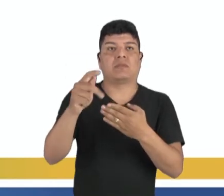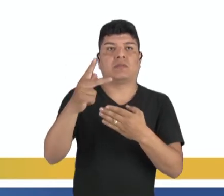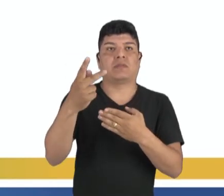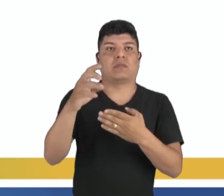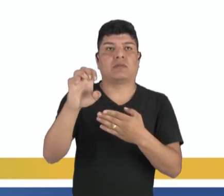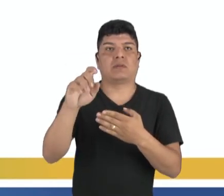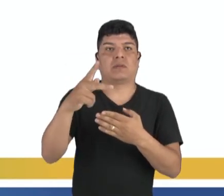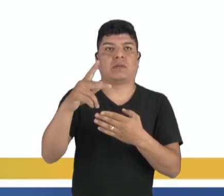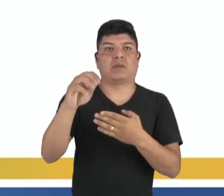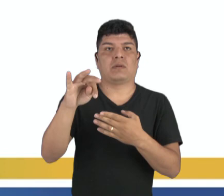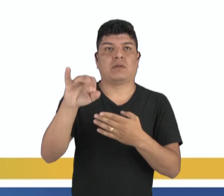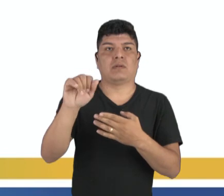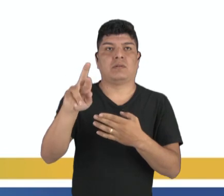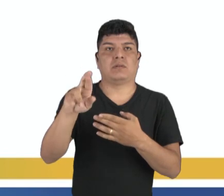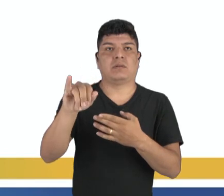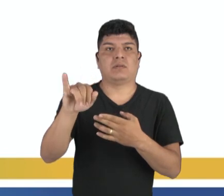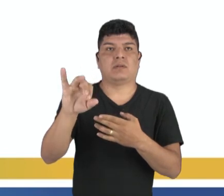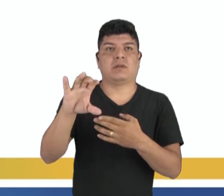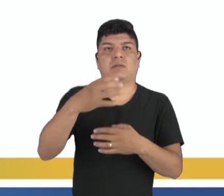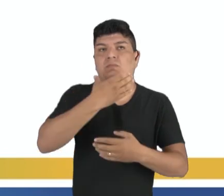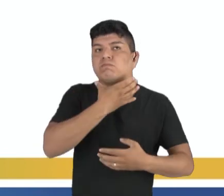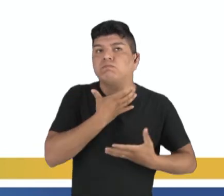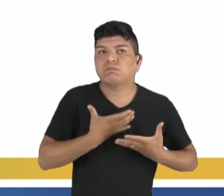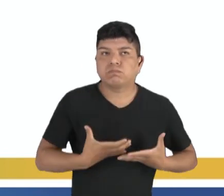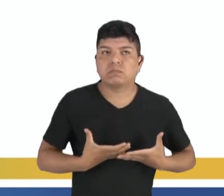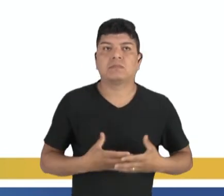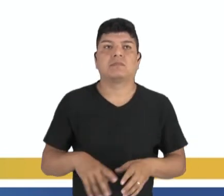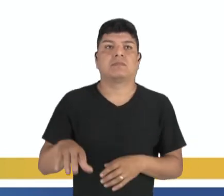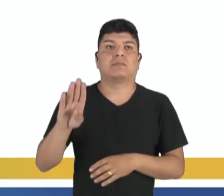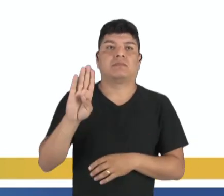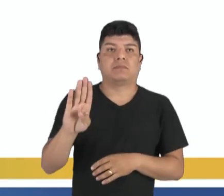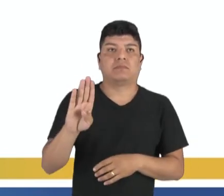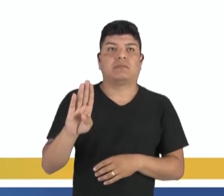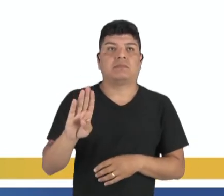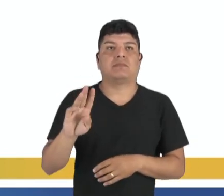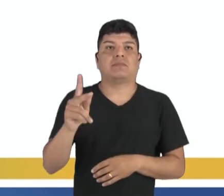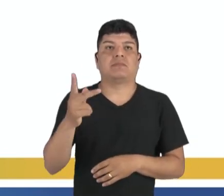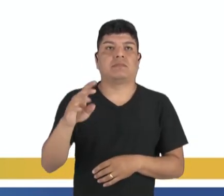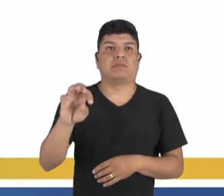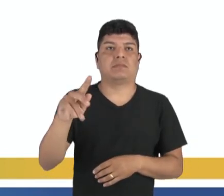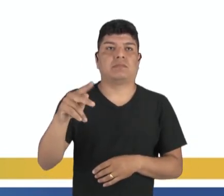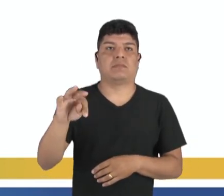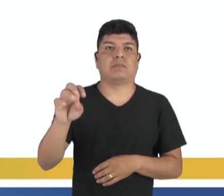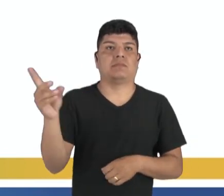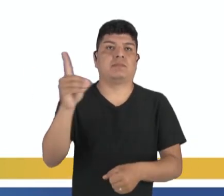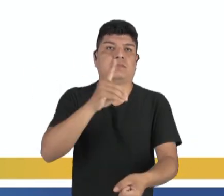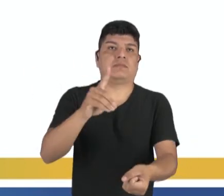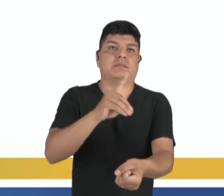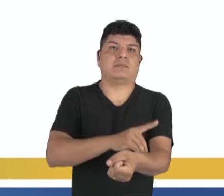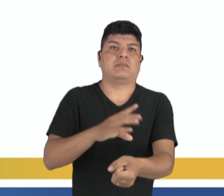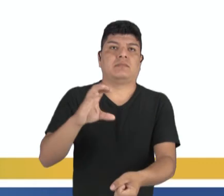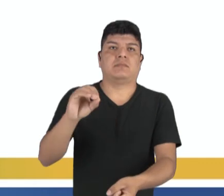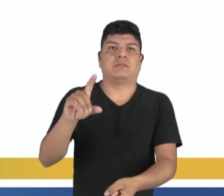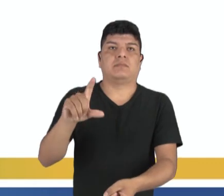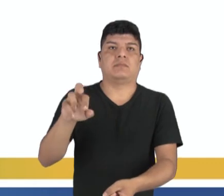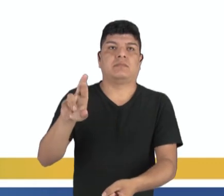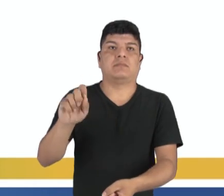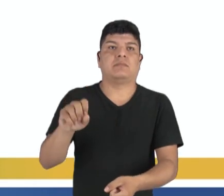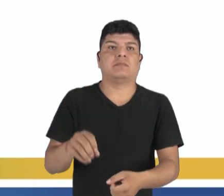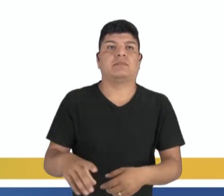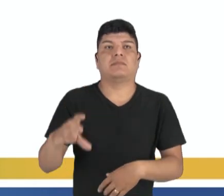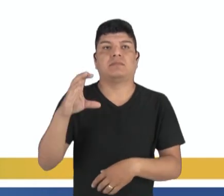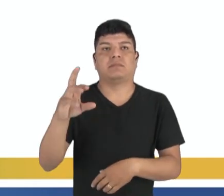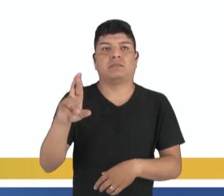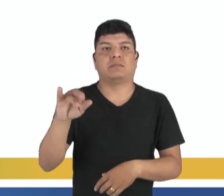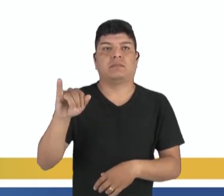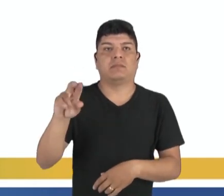temos hepatite, raiva e cachumba. Letra B, hepatite, dengue e cólera. Letra C, raiva, dengue e malária. E